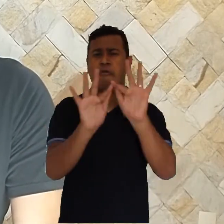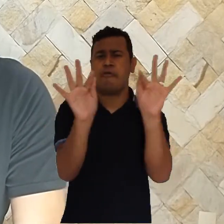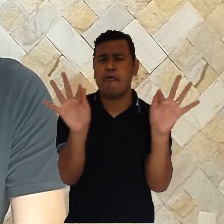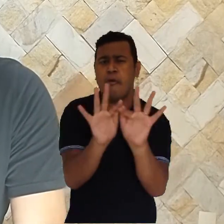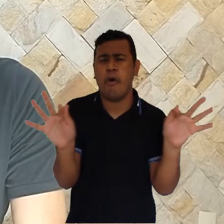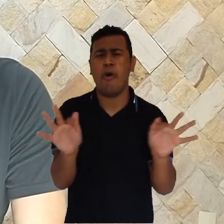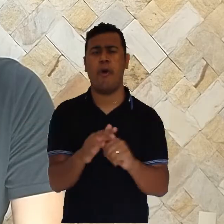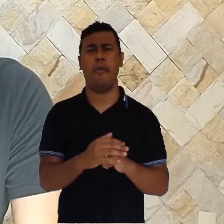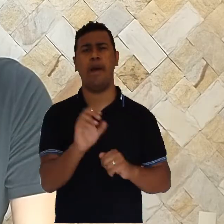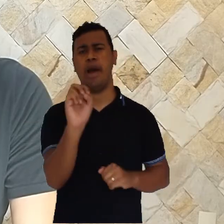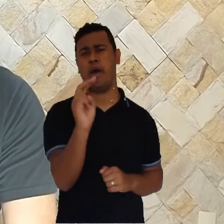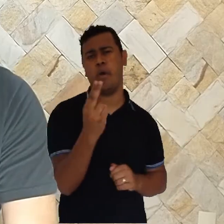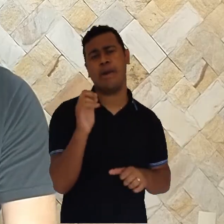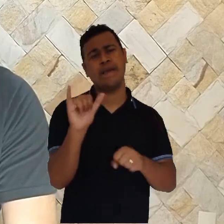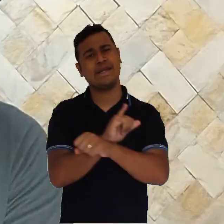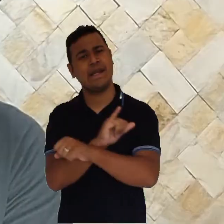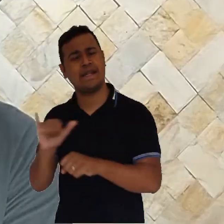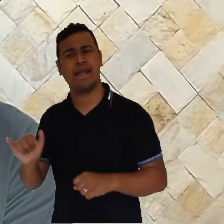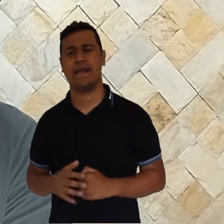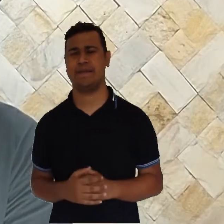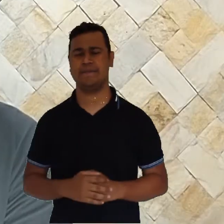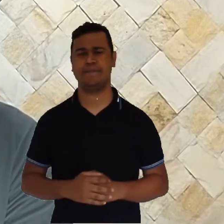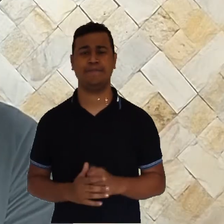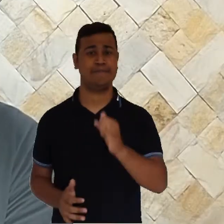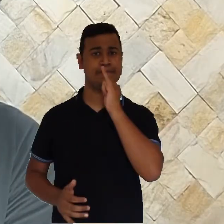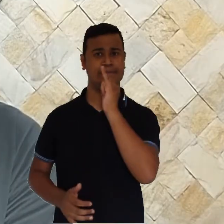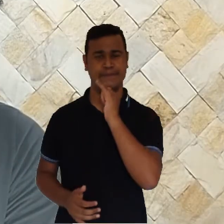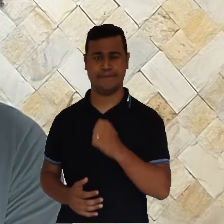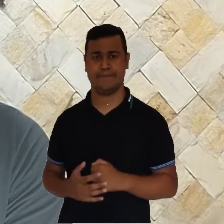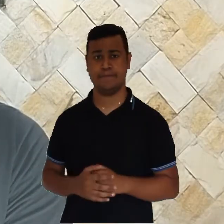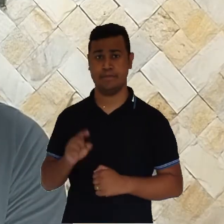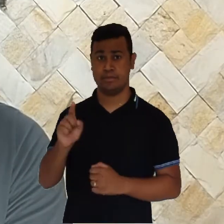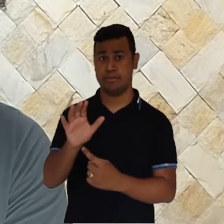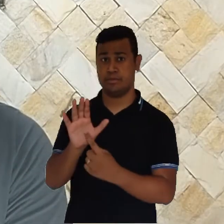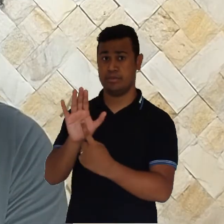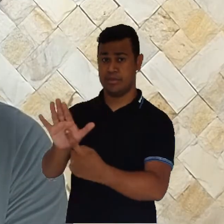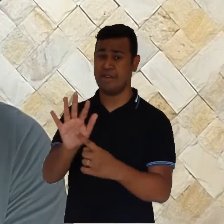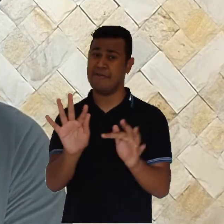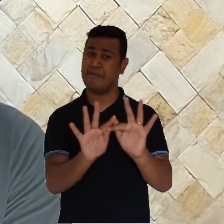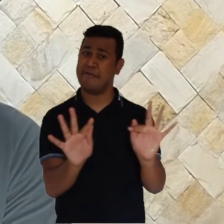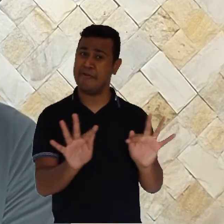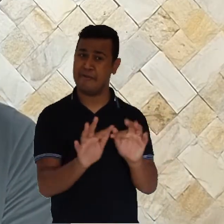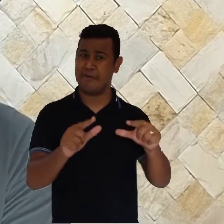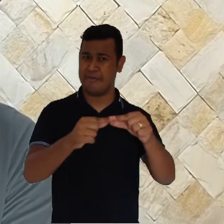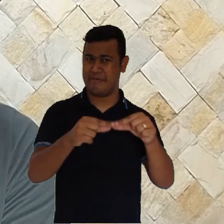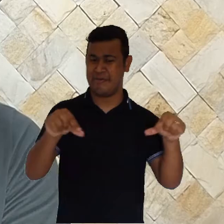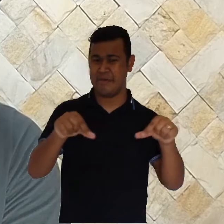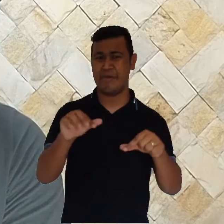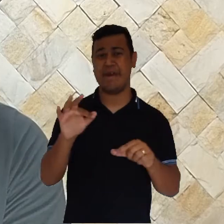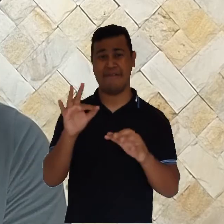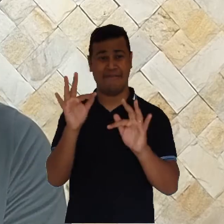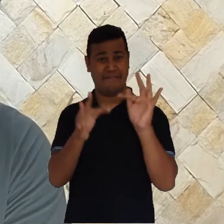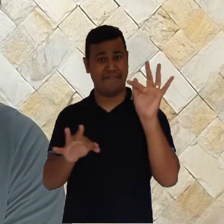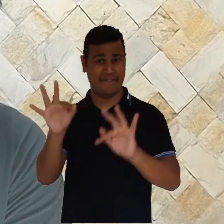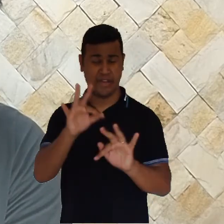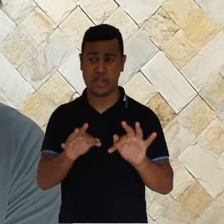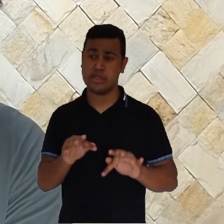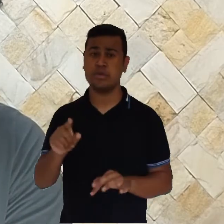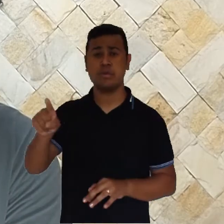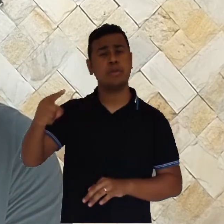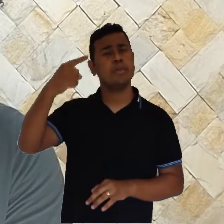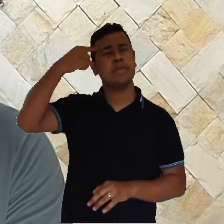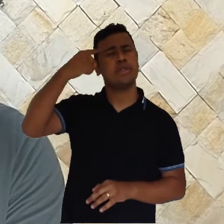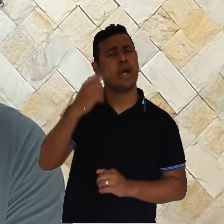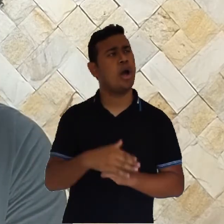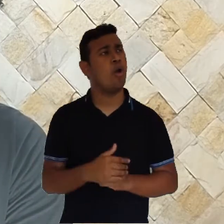estratégias tradicionais. Exemplo, ao invés de aplicar a fórmula de física, pedir a eles para pensarem numa solução